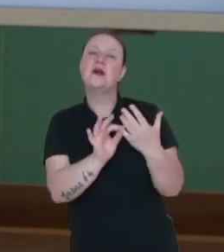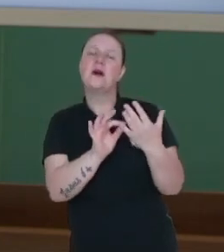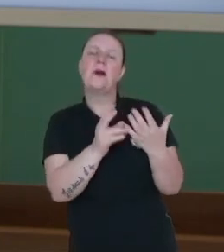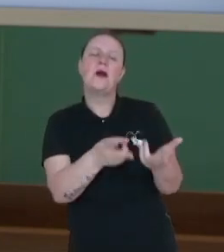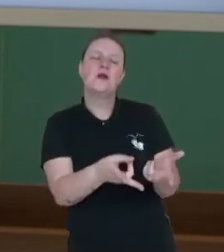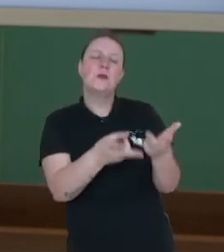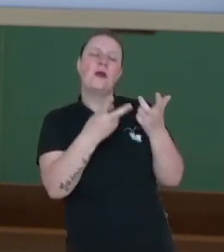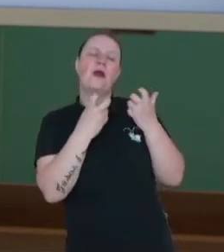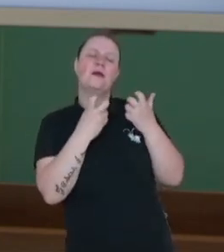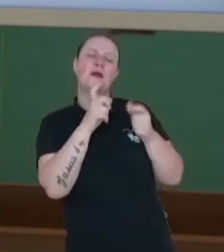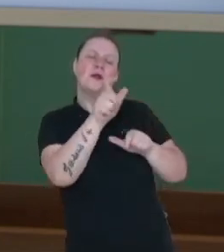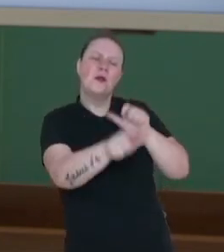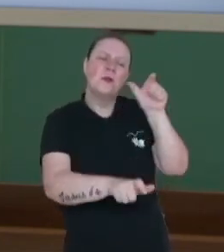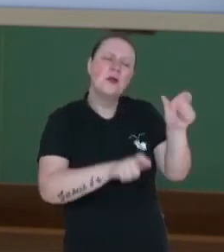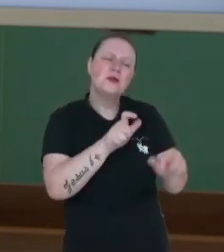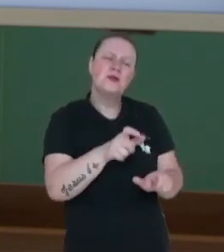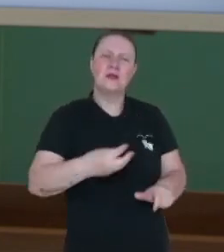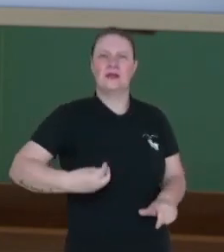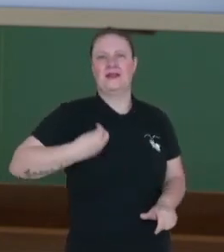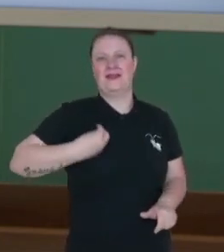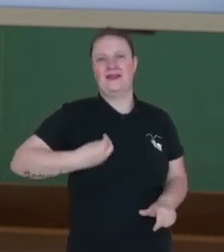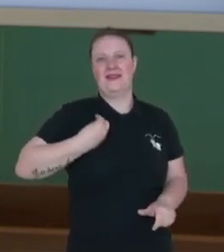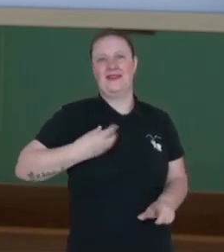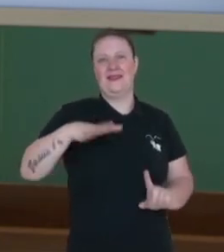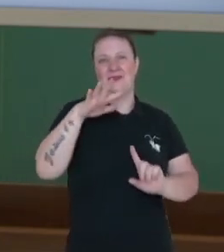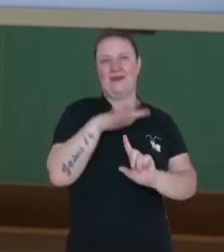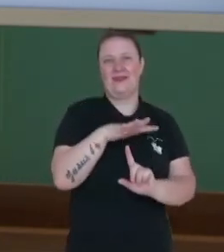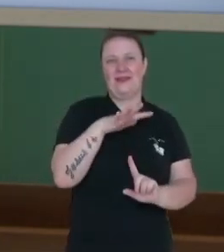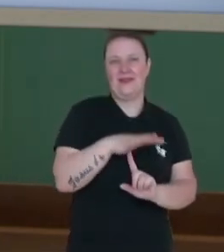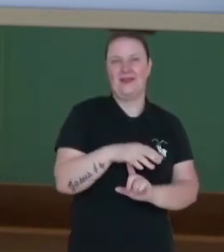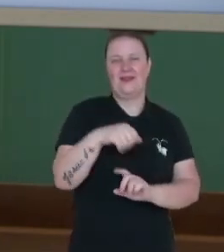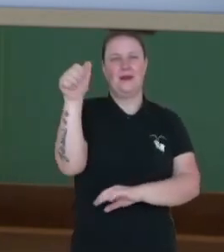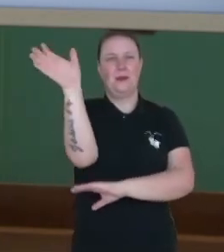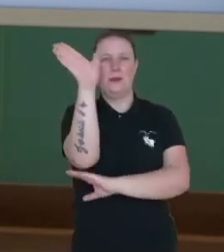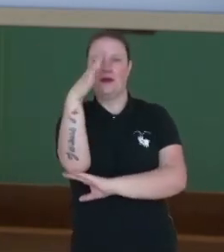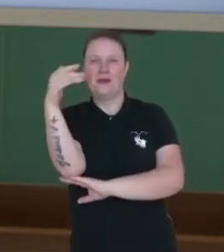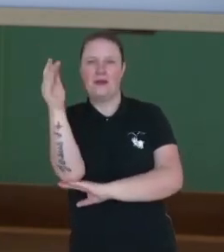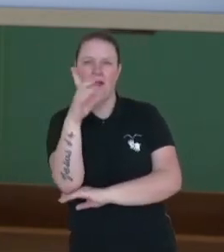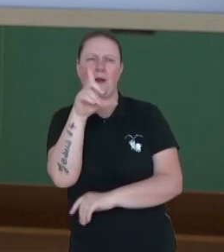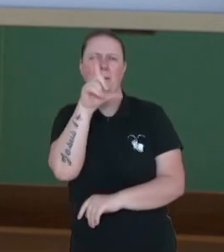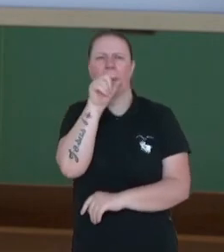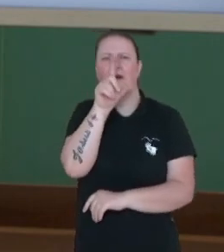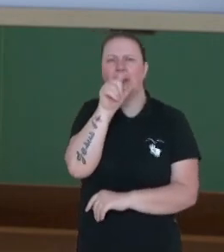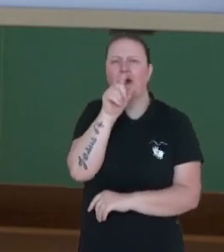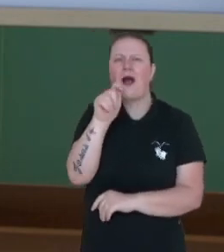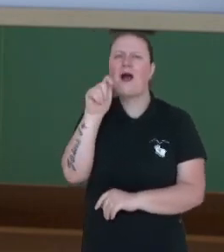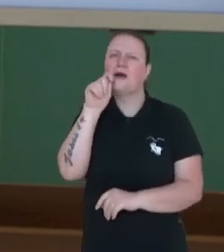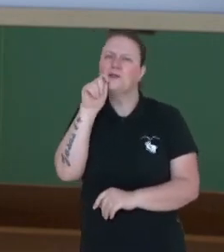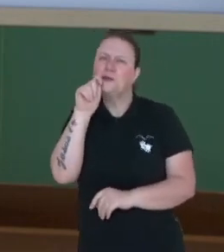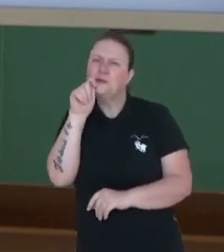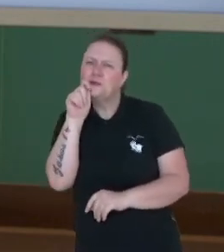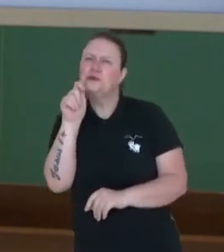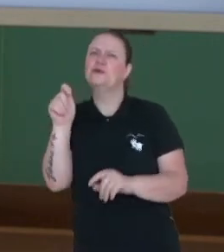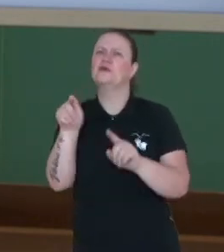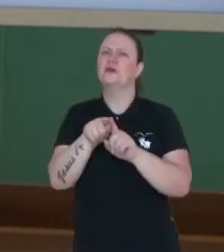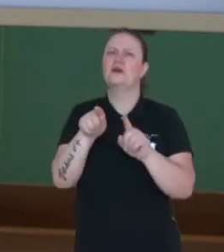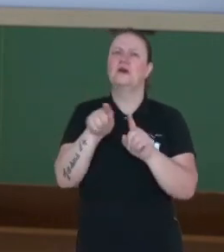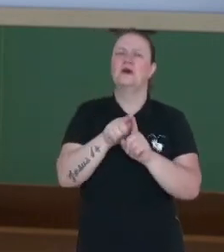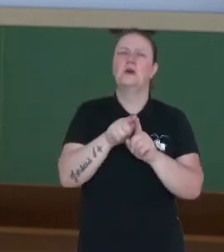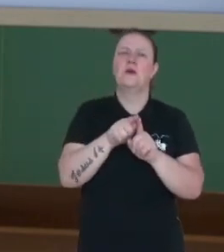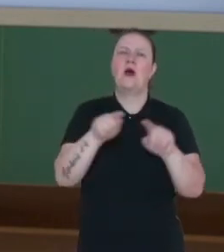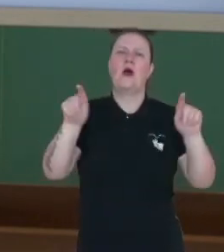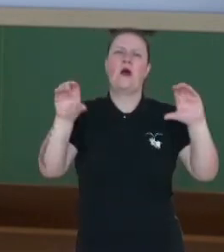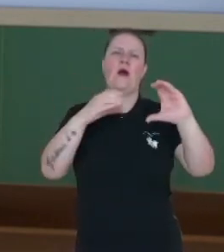identificam enquanto povo paranaense, o pinhão, a nossa bandeira, a gralha azul, o nosso hino, as nossas cores, o